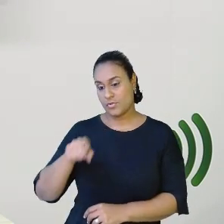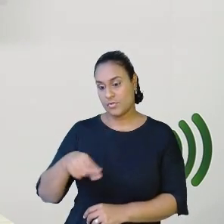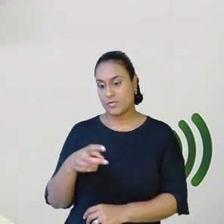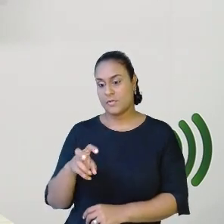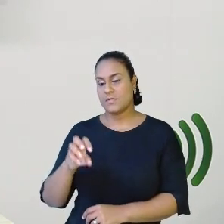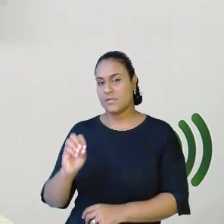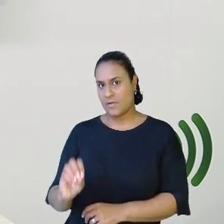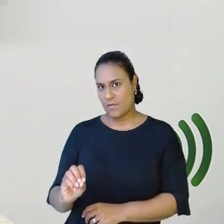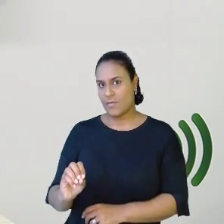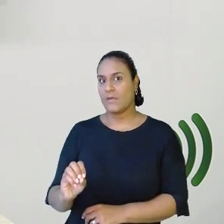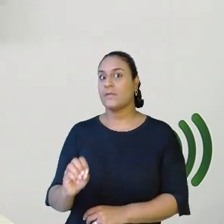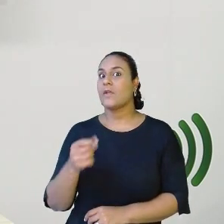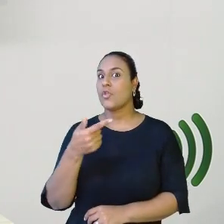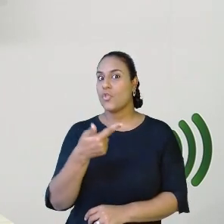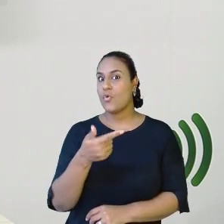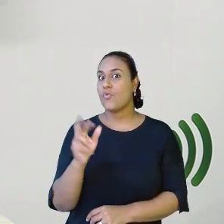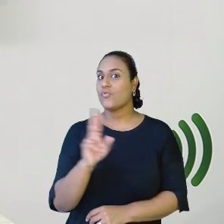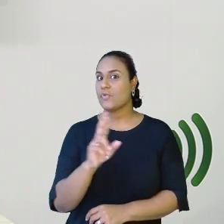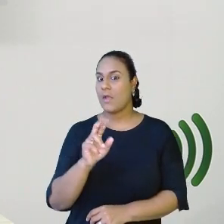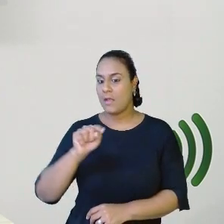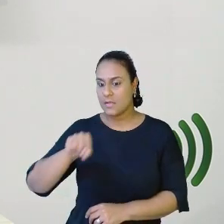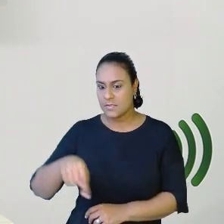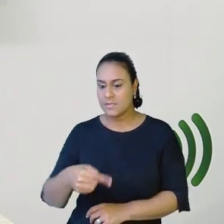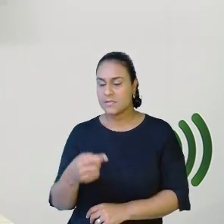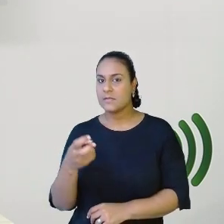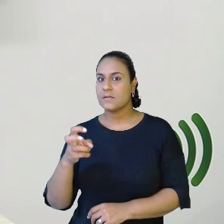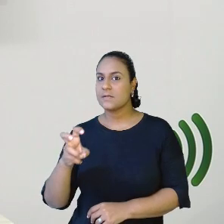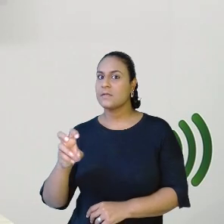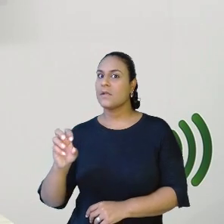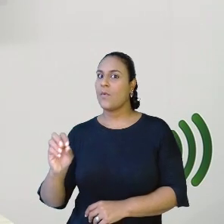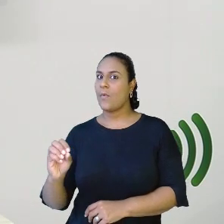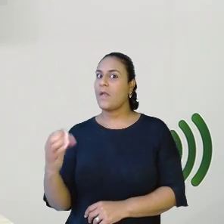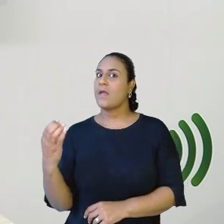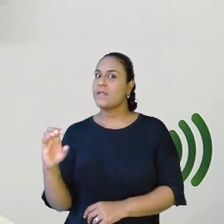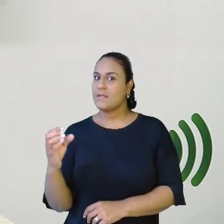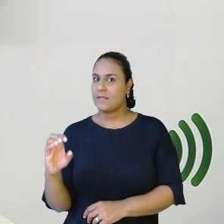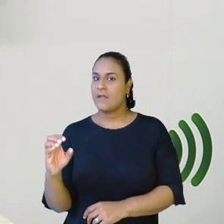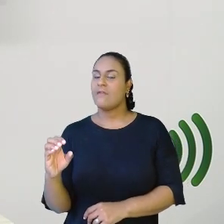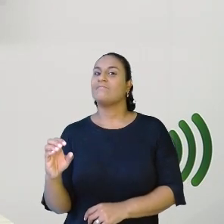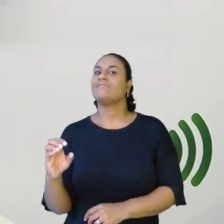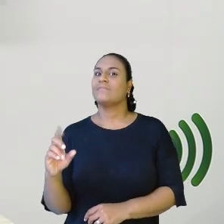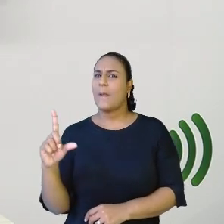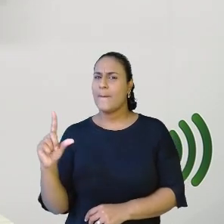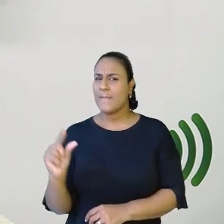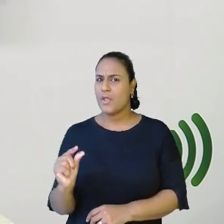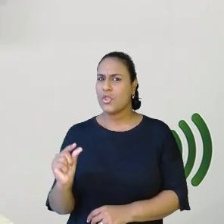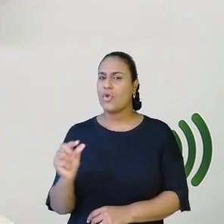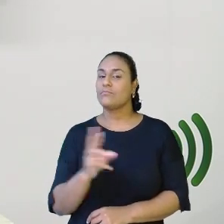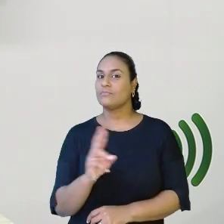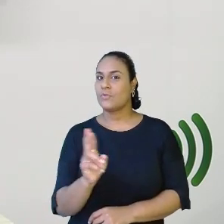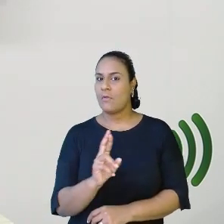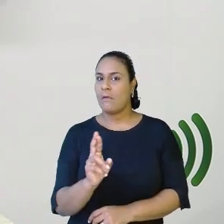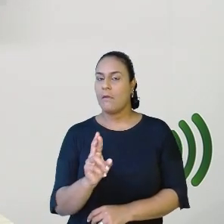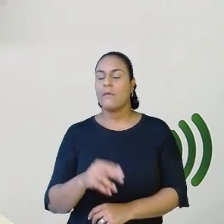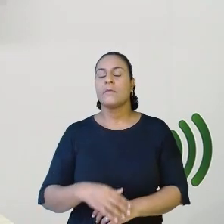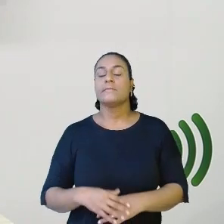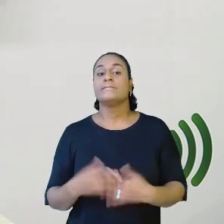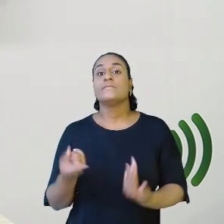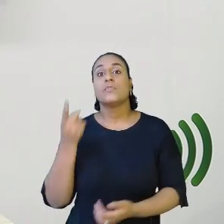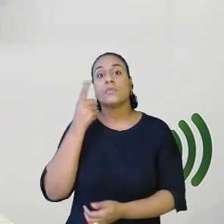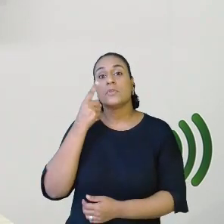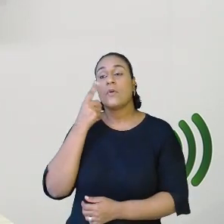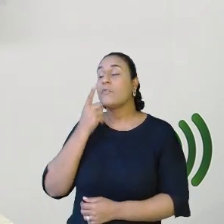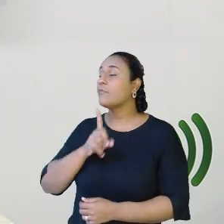2,50, a parte inteira, a vírgula e a parte decimal, os 50 centavos, menor que a parte inteira. Vocês estão vendo